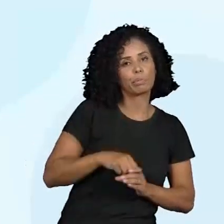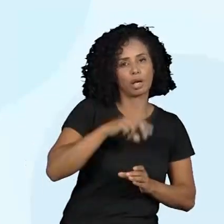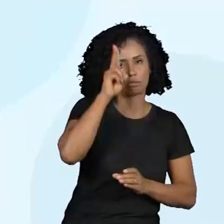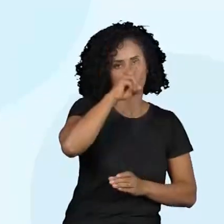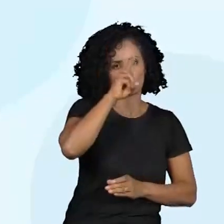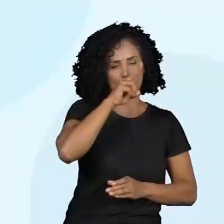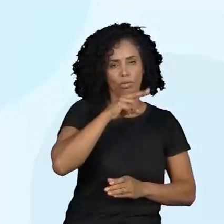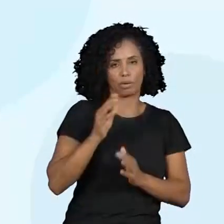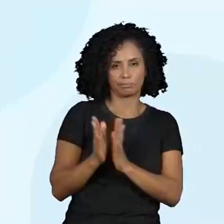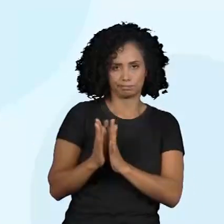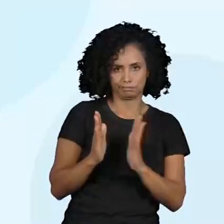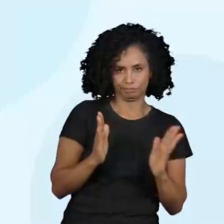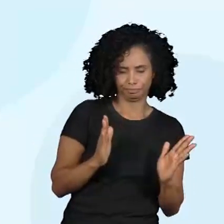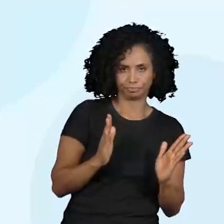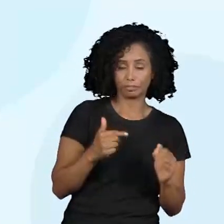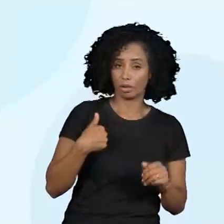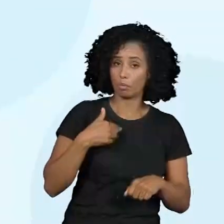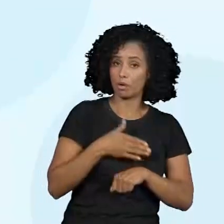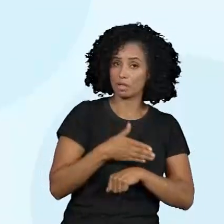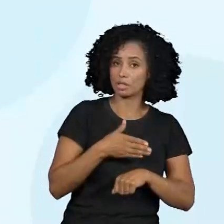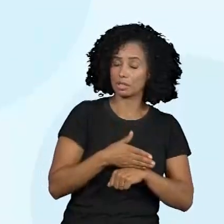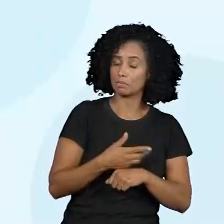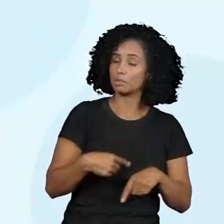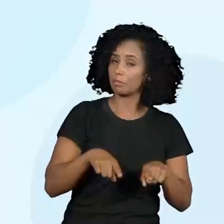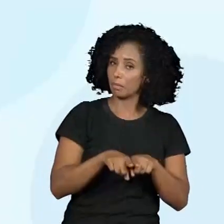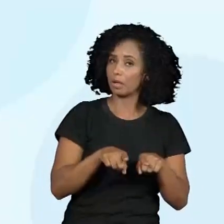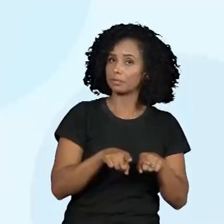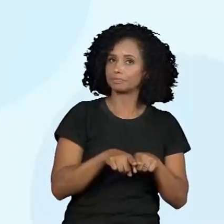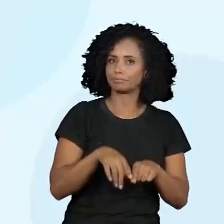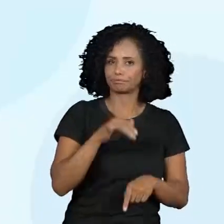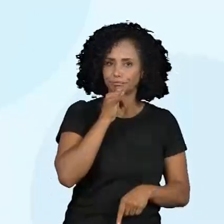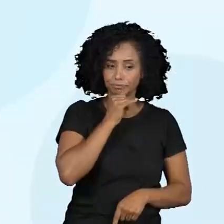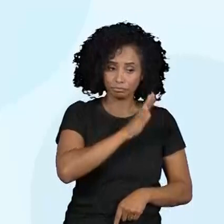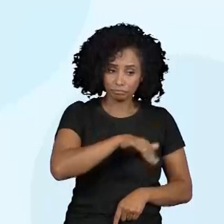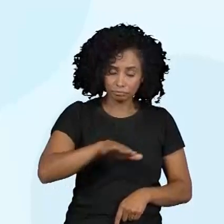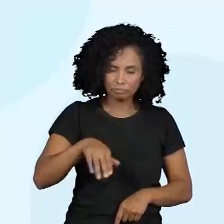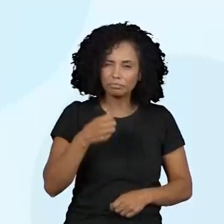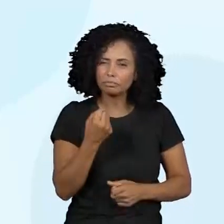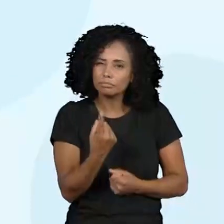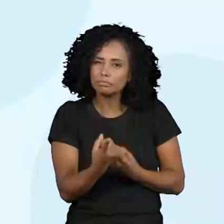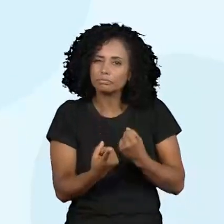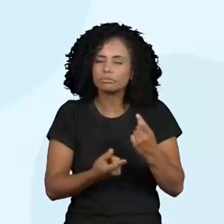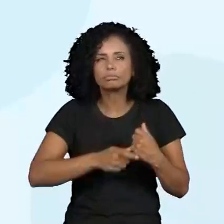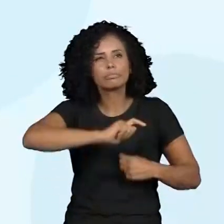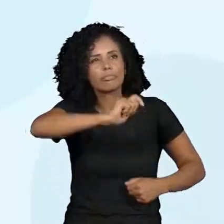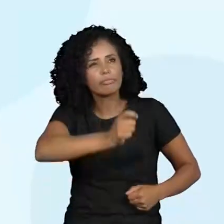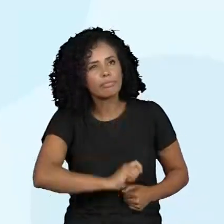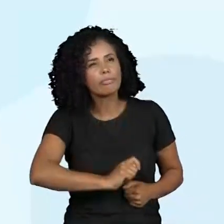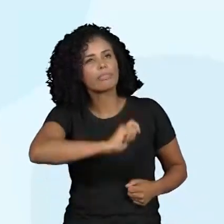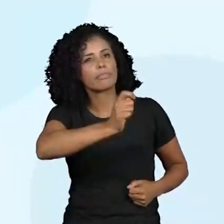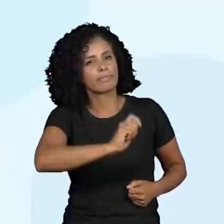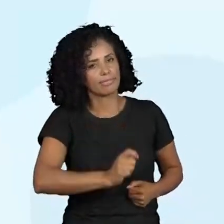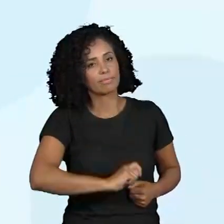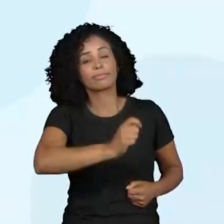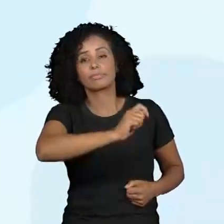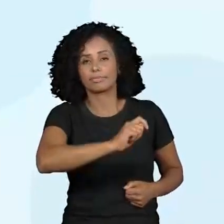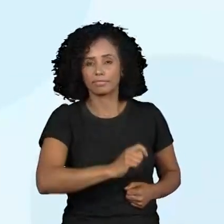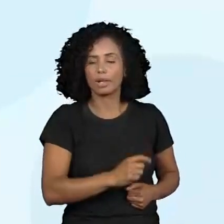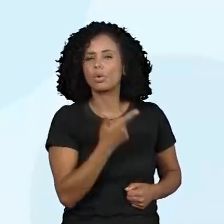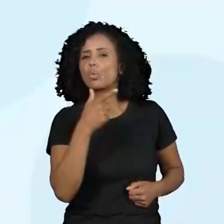combinar Olha só umas crianças é INPI na vão